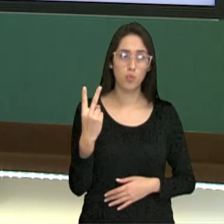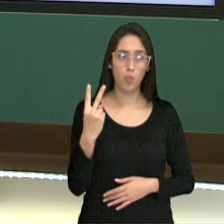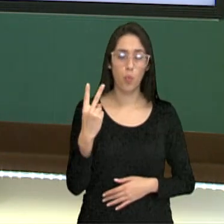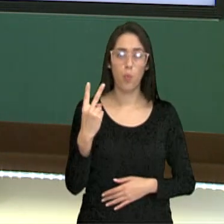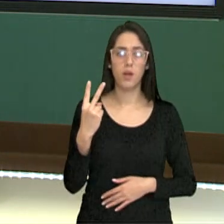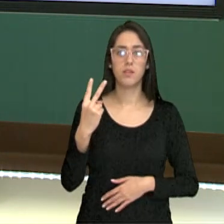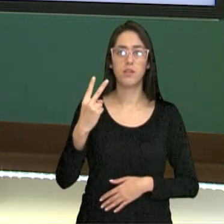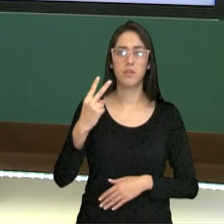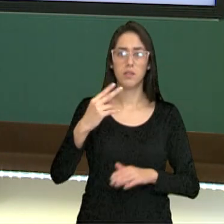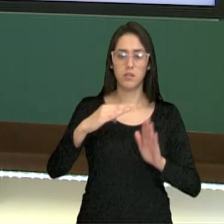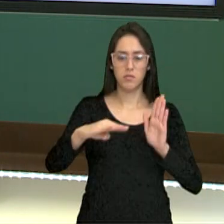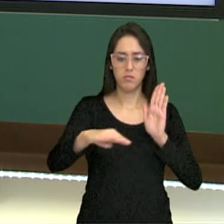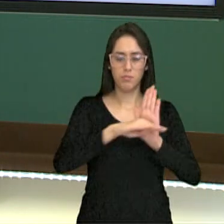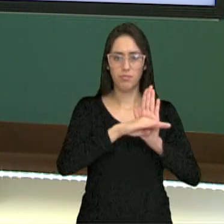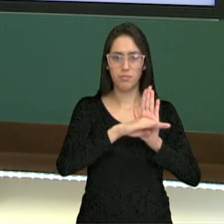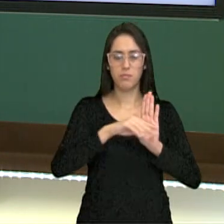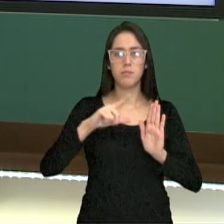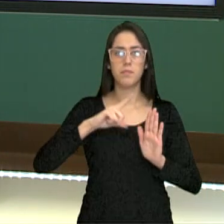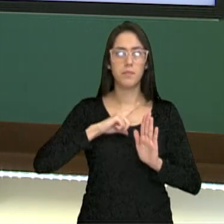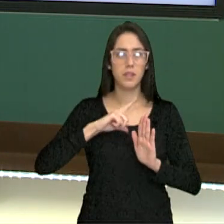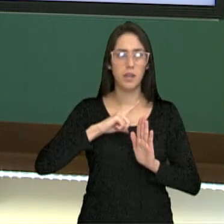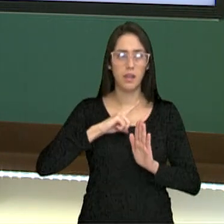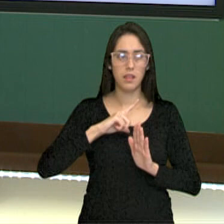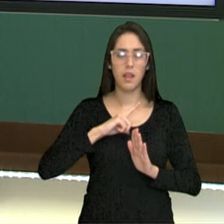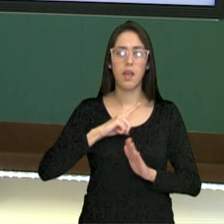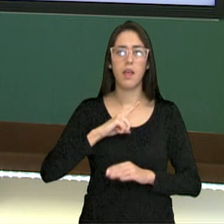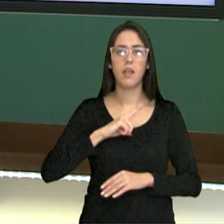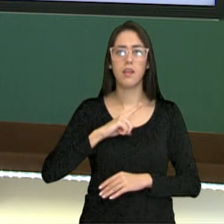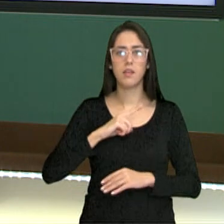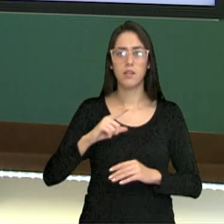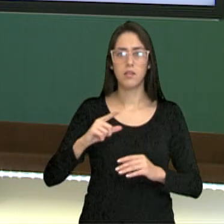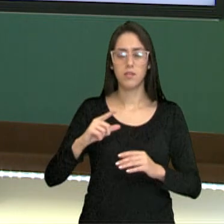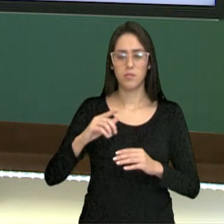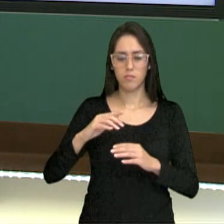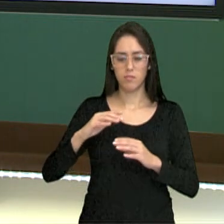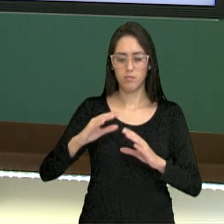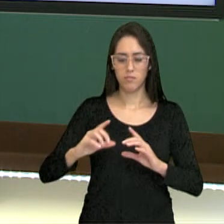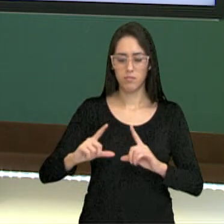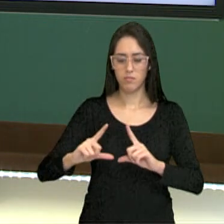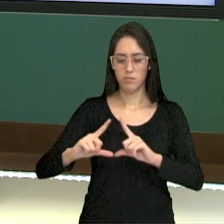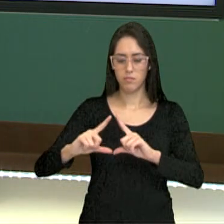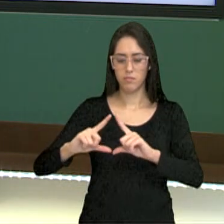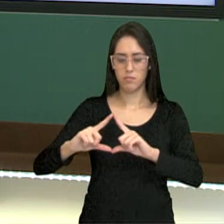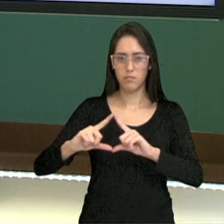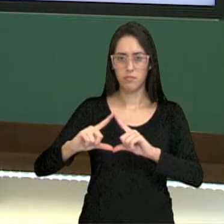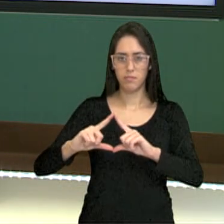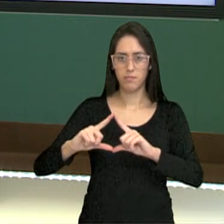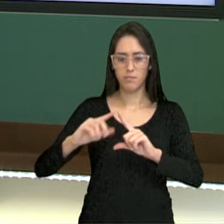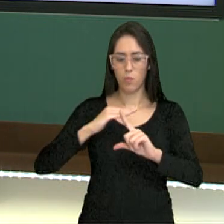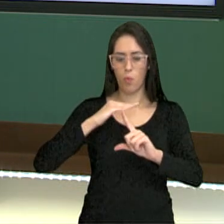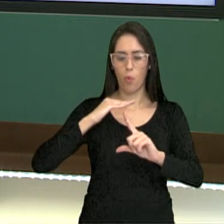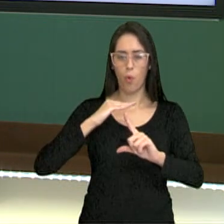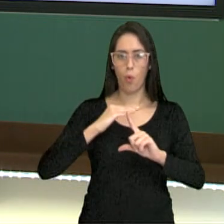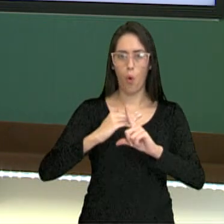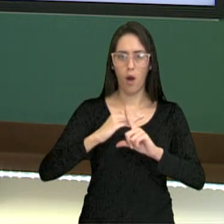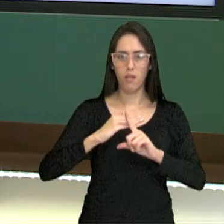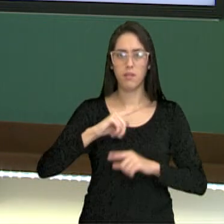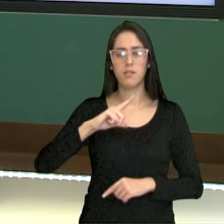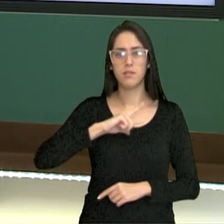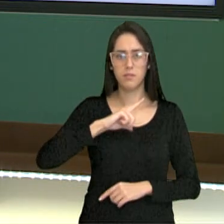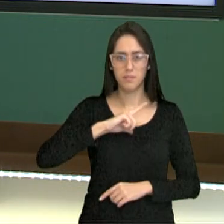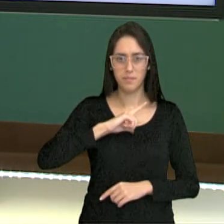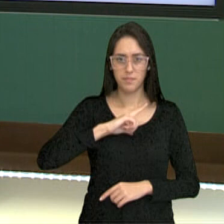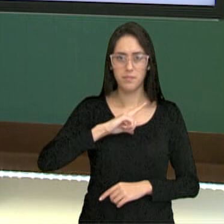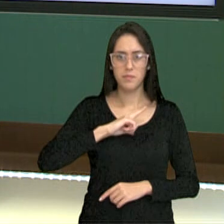ter do cone. A secção transversal, que é um corte que vai ser paralelo